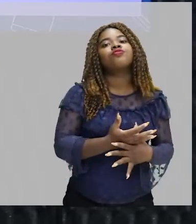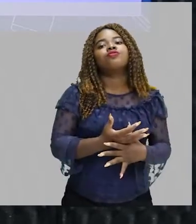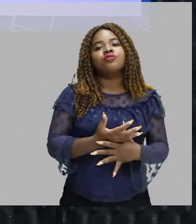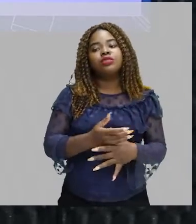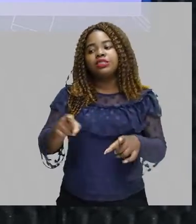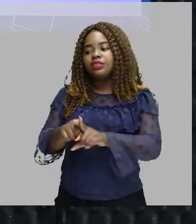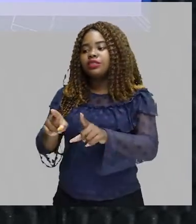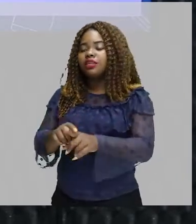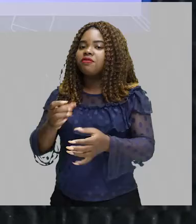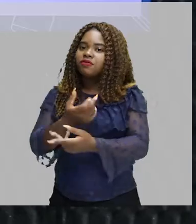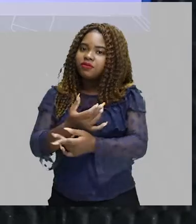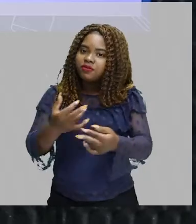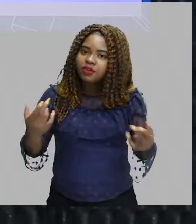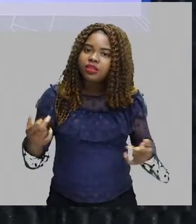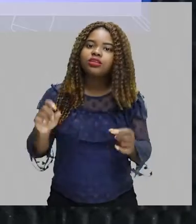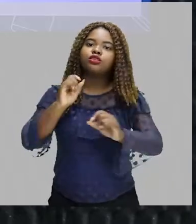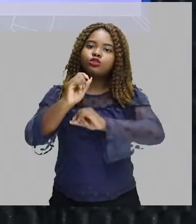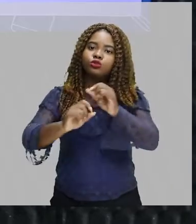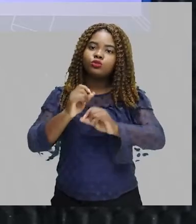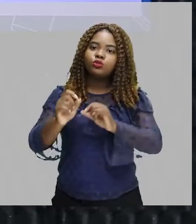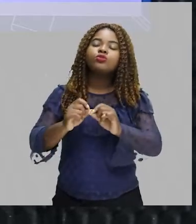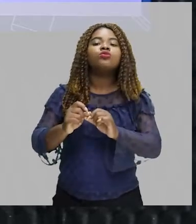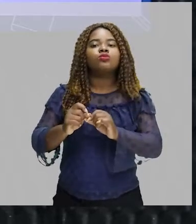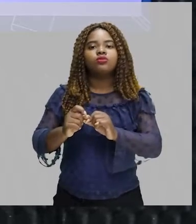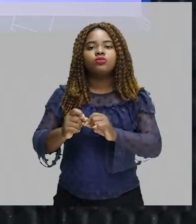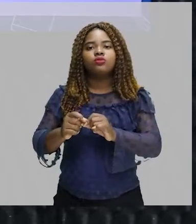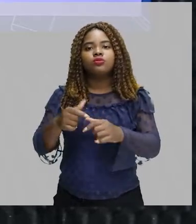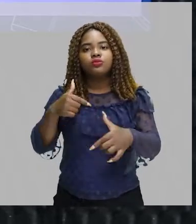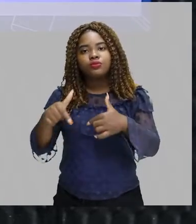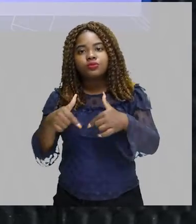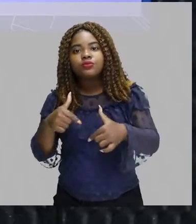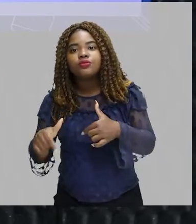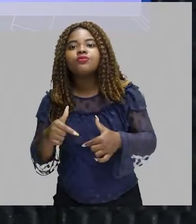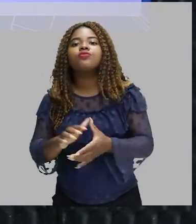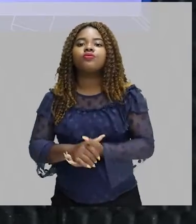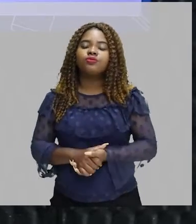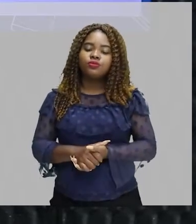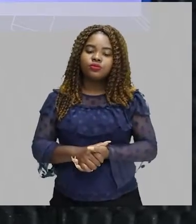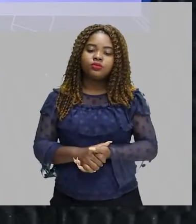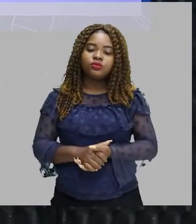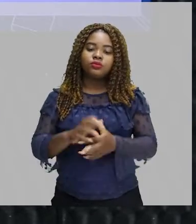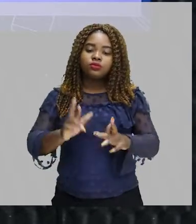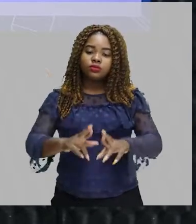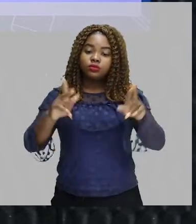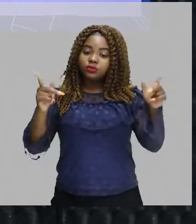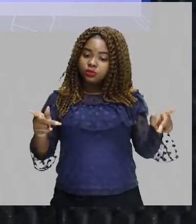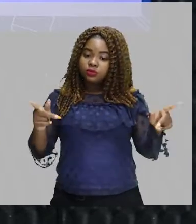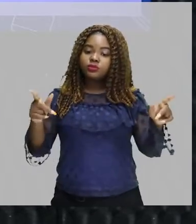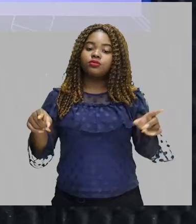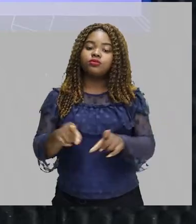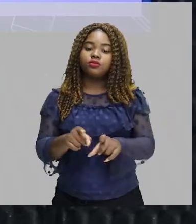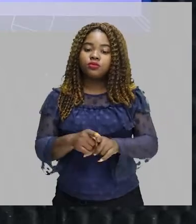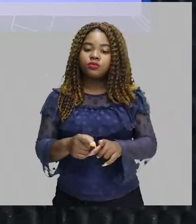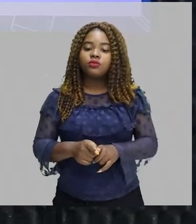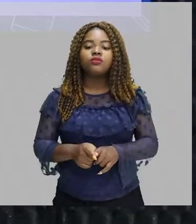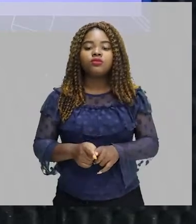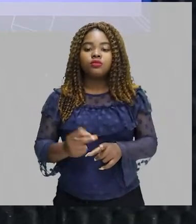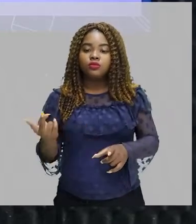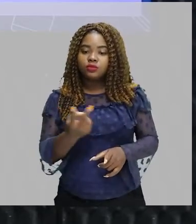variadas oportunidades, tá bom? Uma outra questão muito importante que se diferencia o rural do urbano é a quantidade